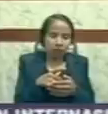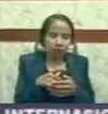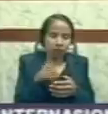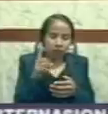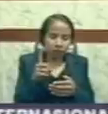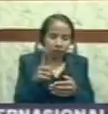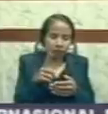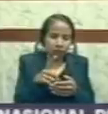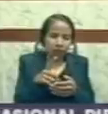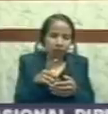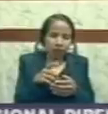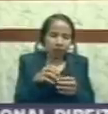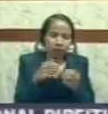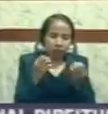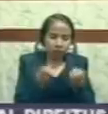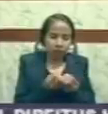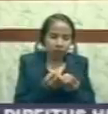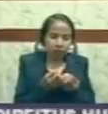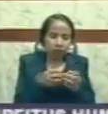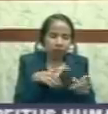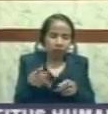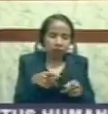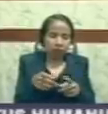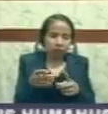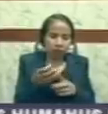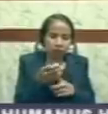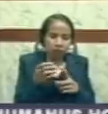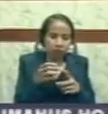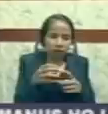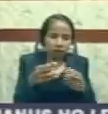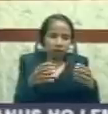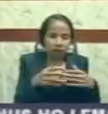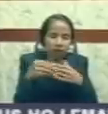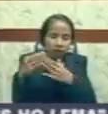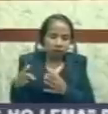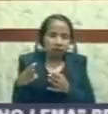individual, desempenho institucional, o que é manebe cair institucional lá dia.